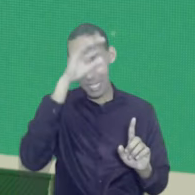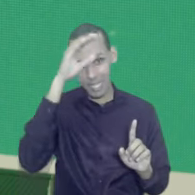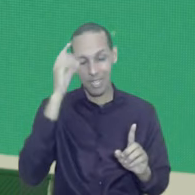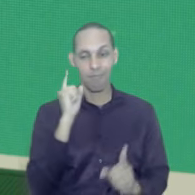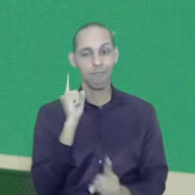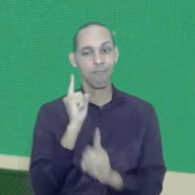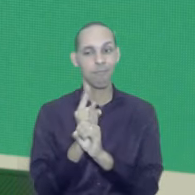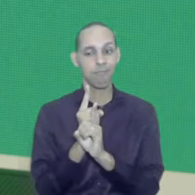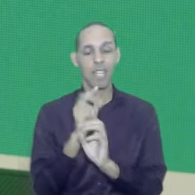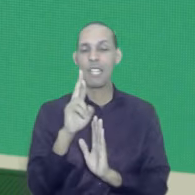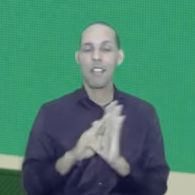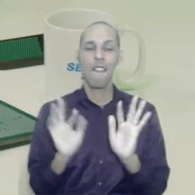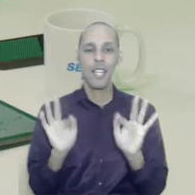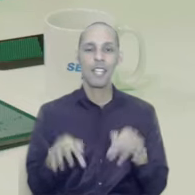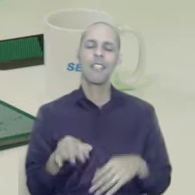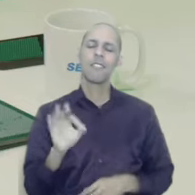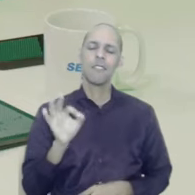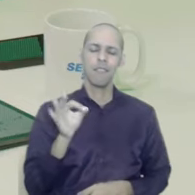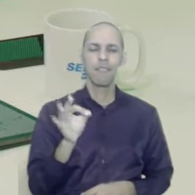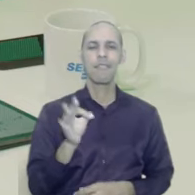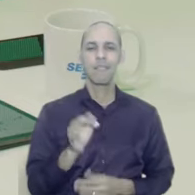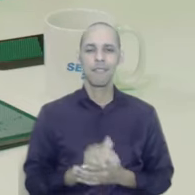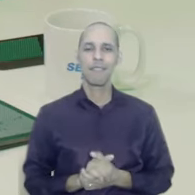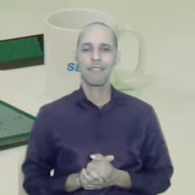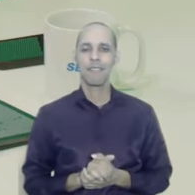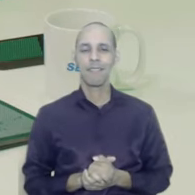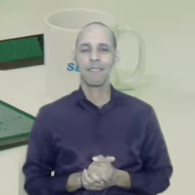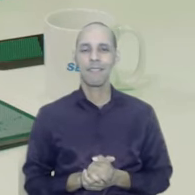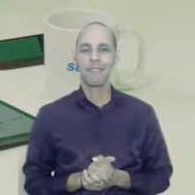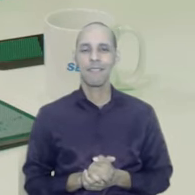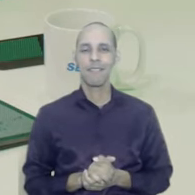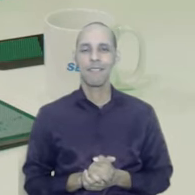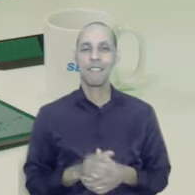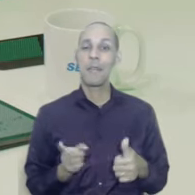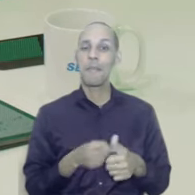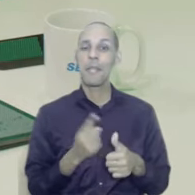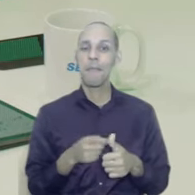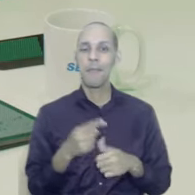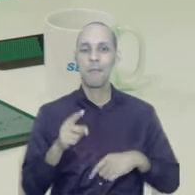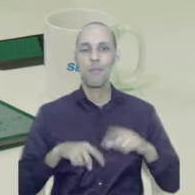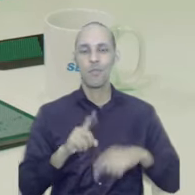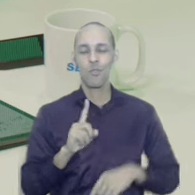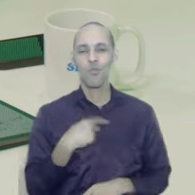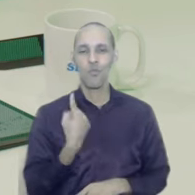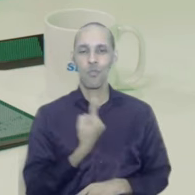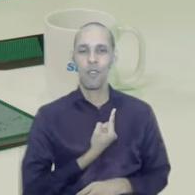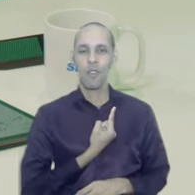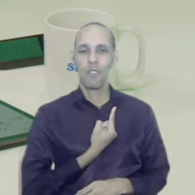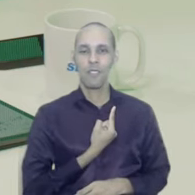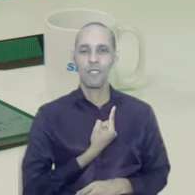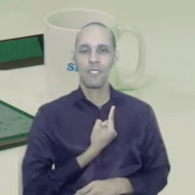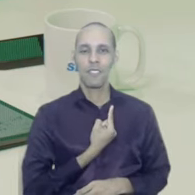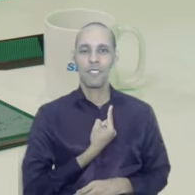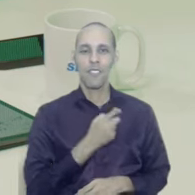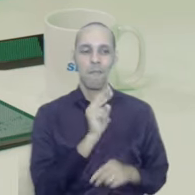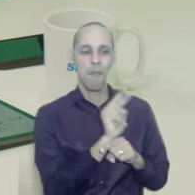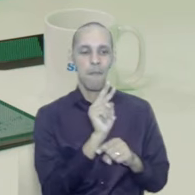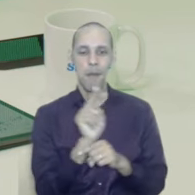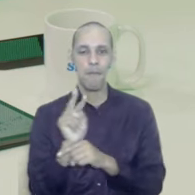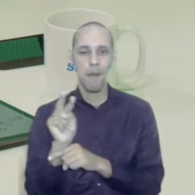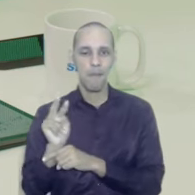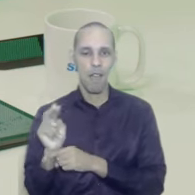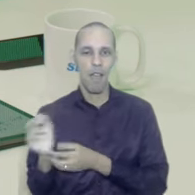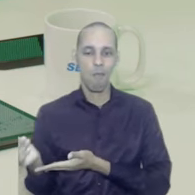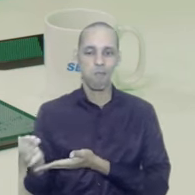final em produção sim sim o primeiro produto nosso que faz o monitoramento de Safra